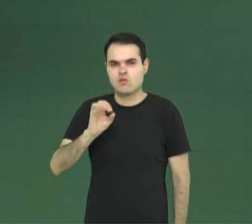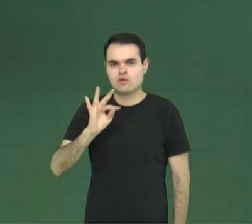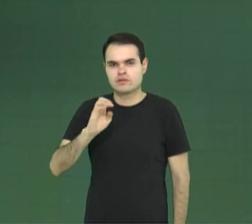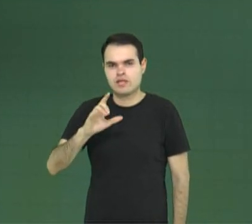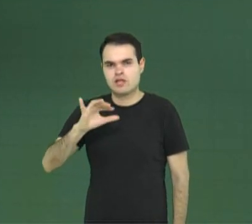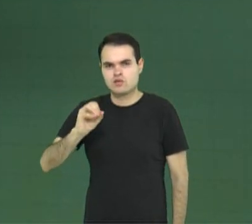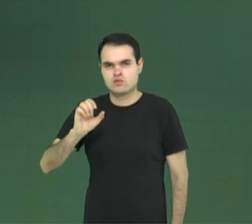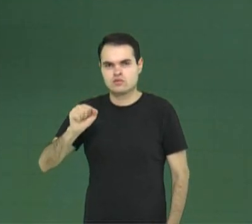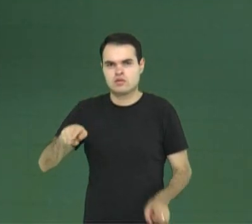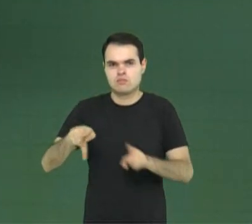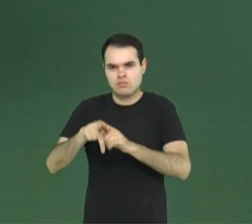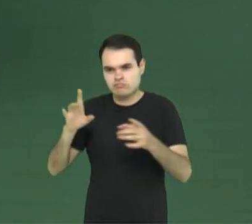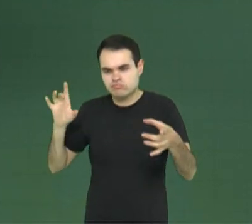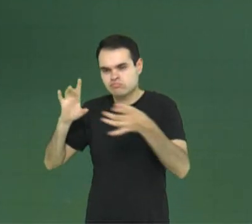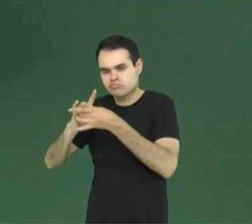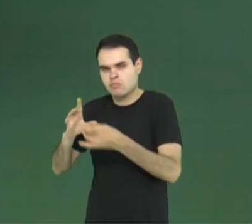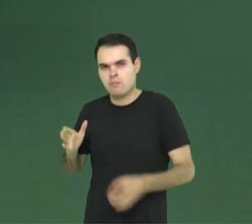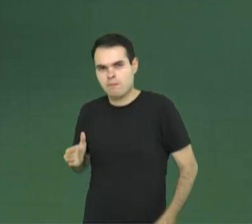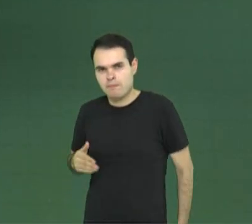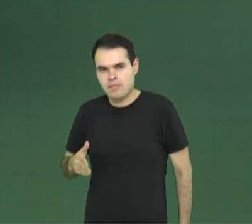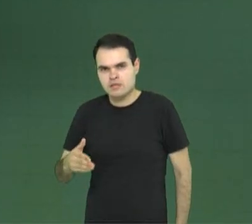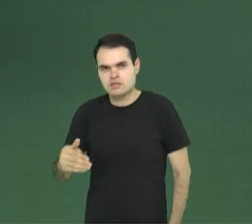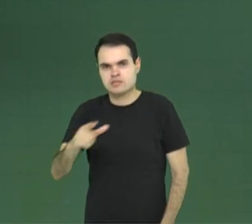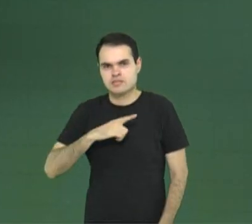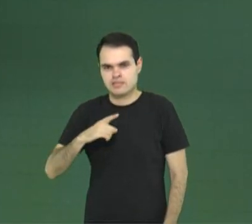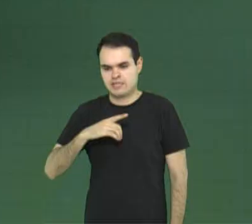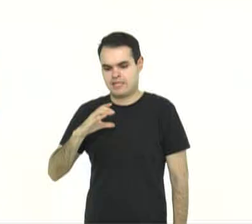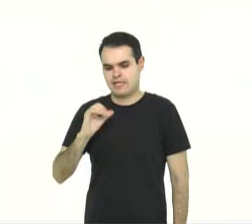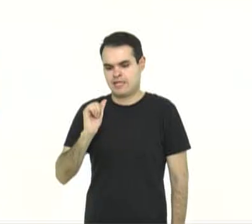presente nos condrictes, ou seja, os peixes cartilaginosos,